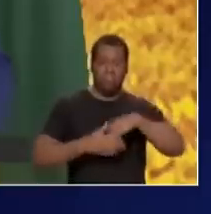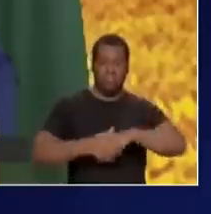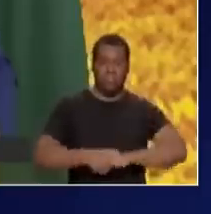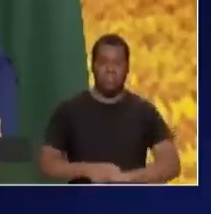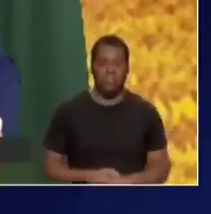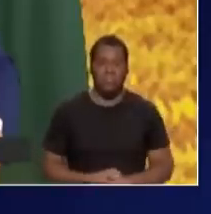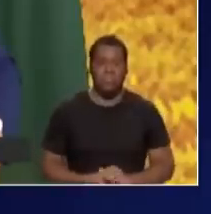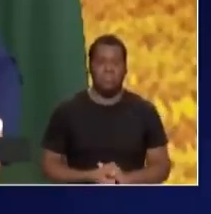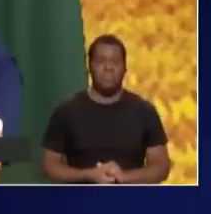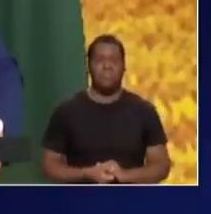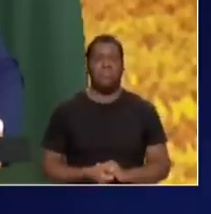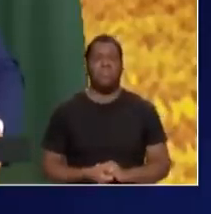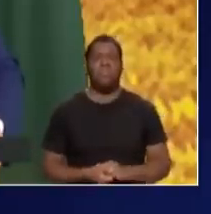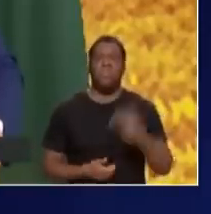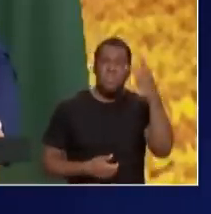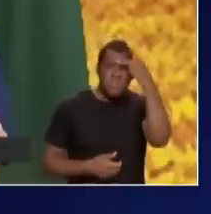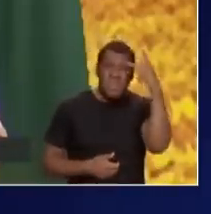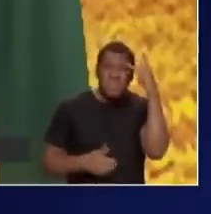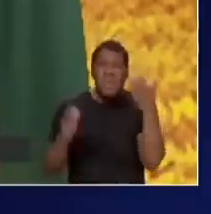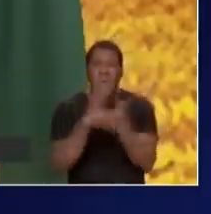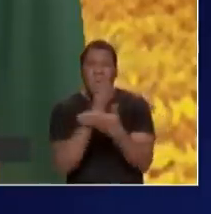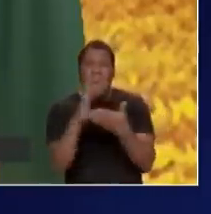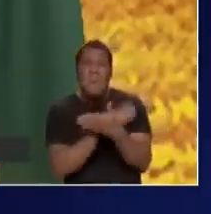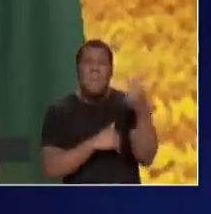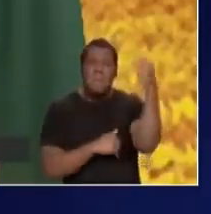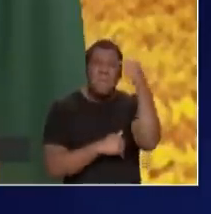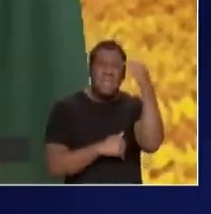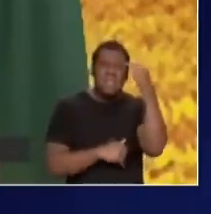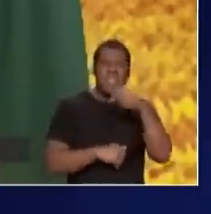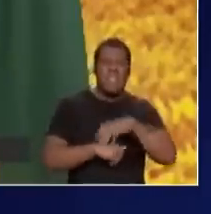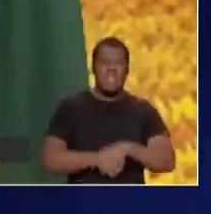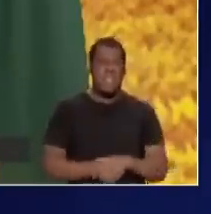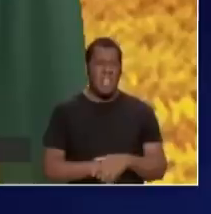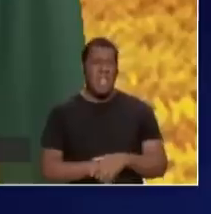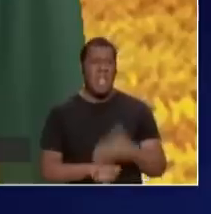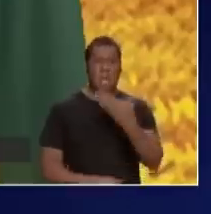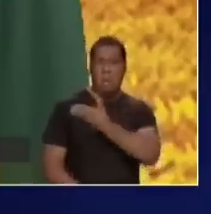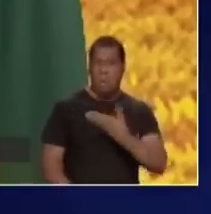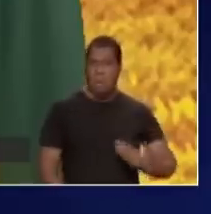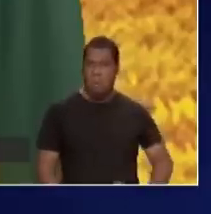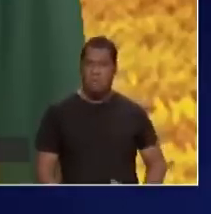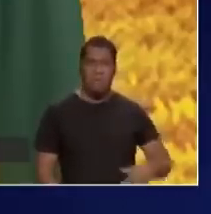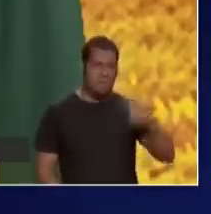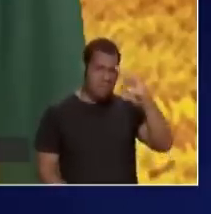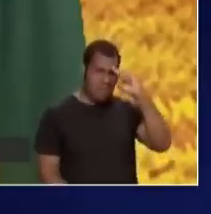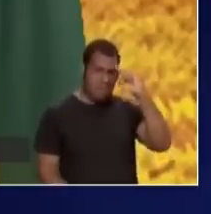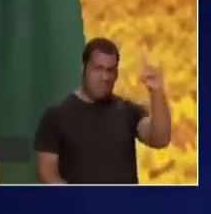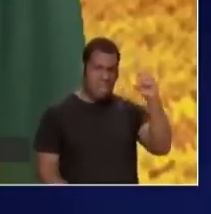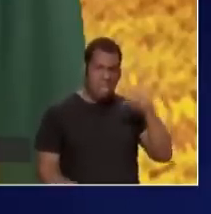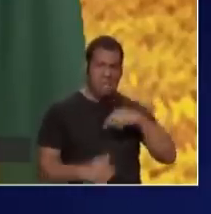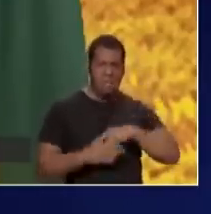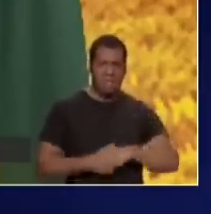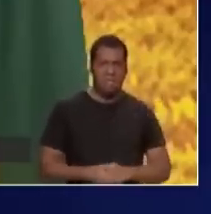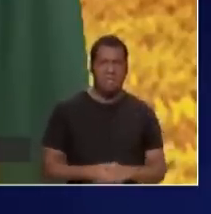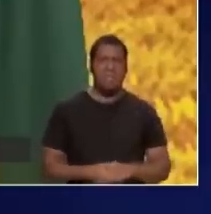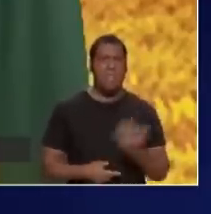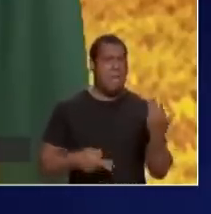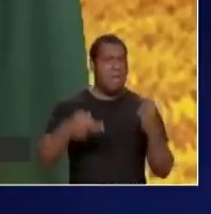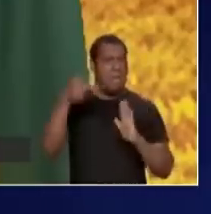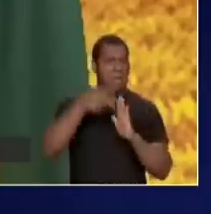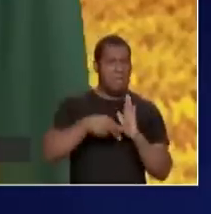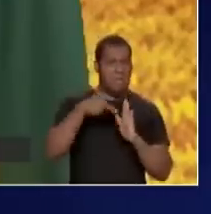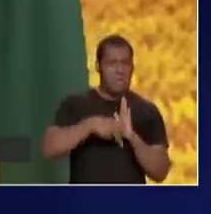enganam aqueles que pensam que o governo pensa ideologicamente quando vai tratar de um